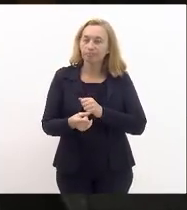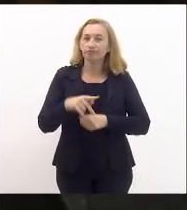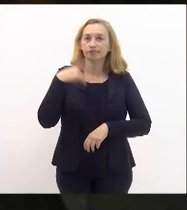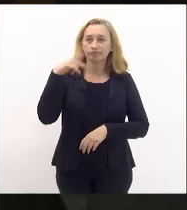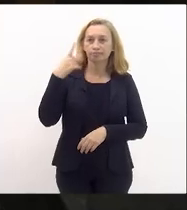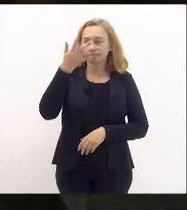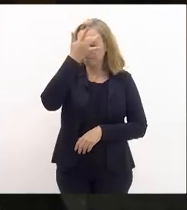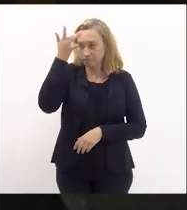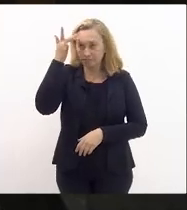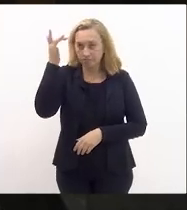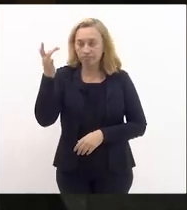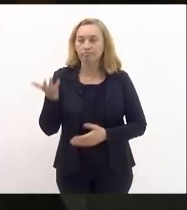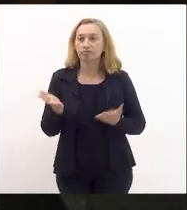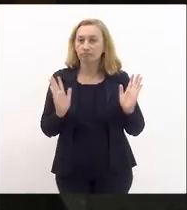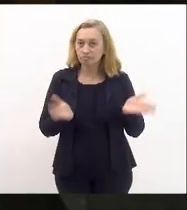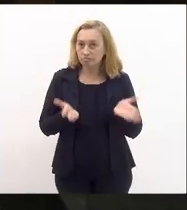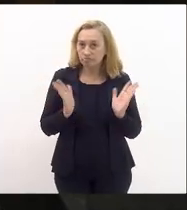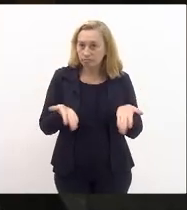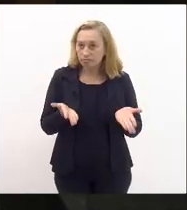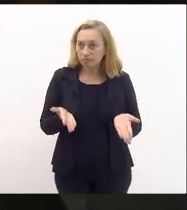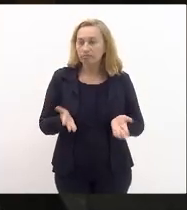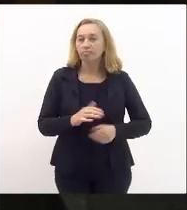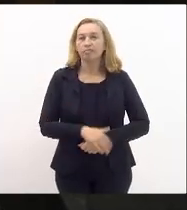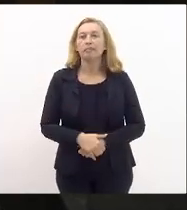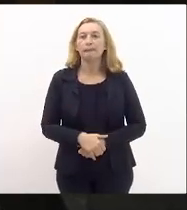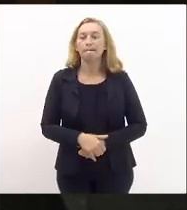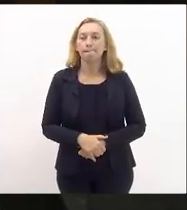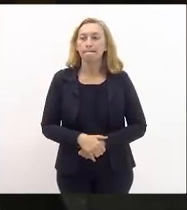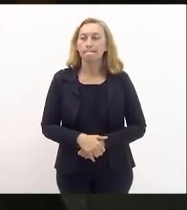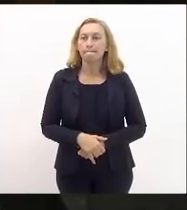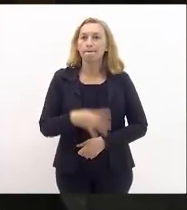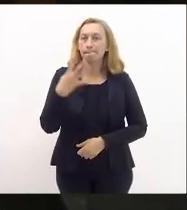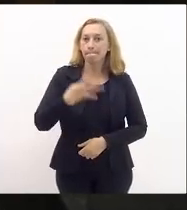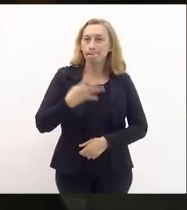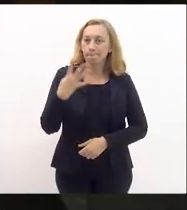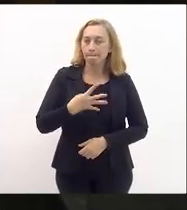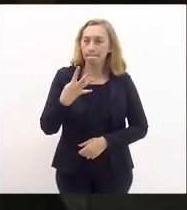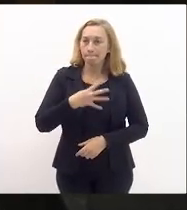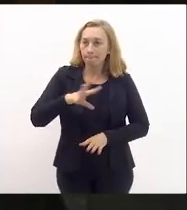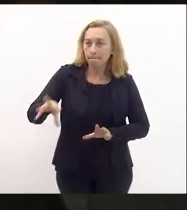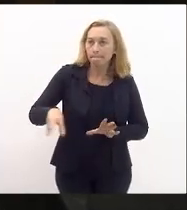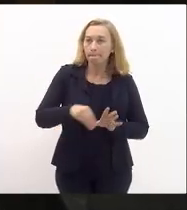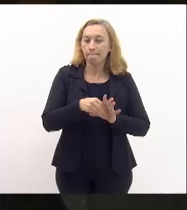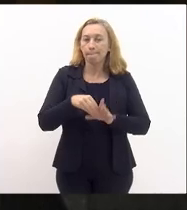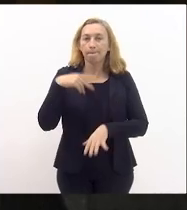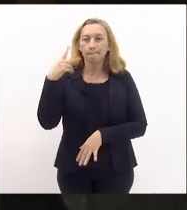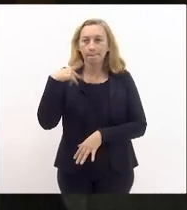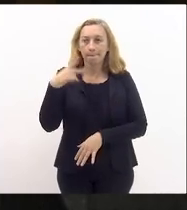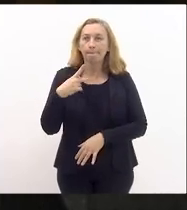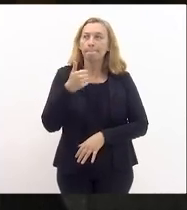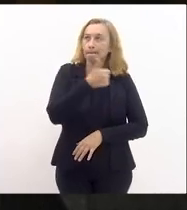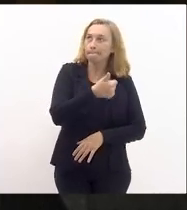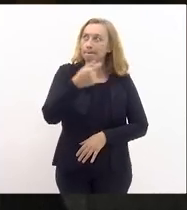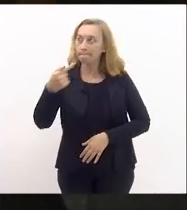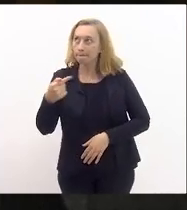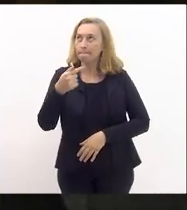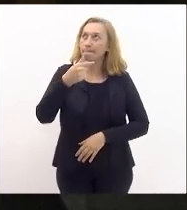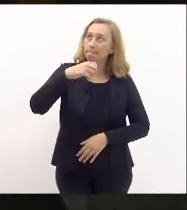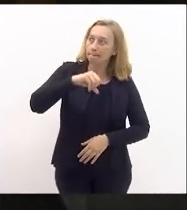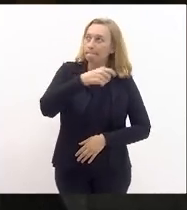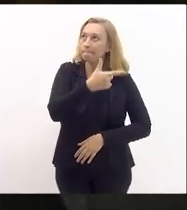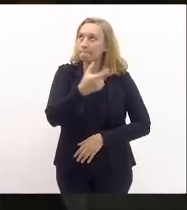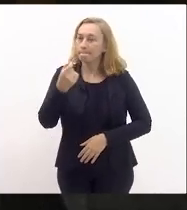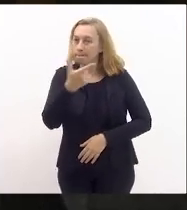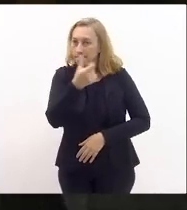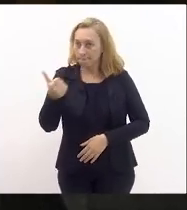saúde mental. Hoje, quando a gente está no quarto ano de implementação da política, já tivemos 2019, 2020,